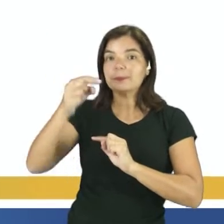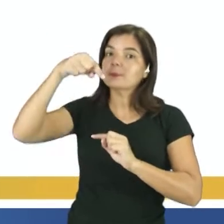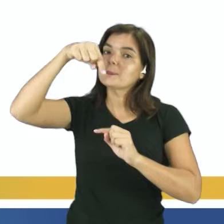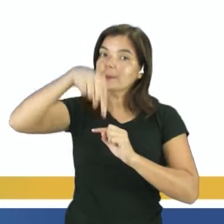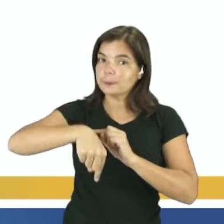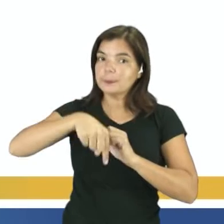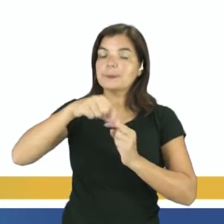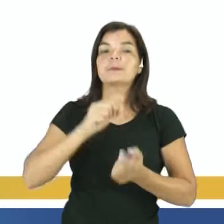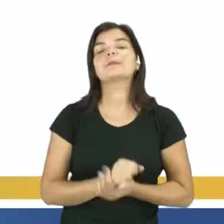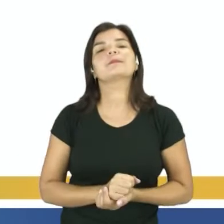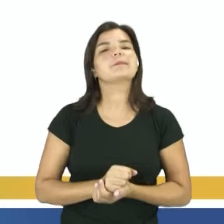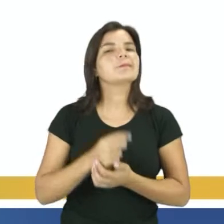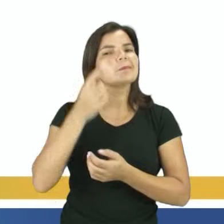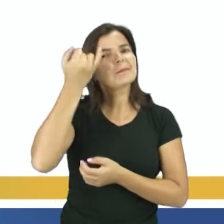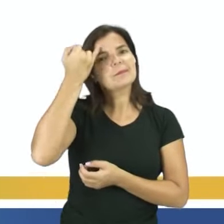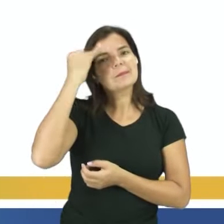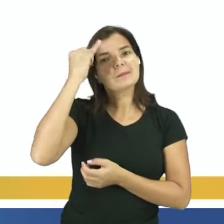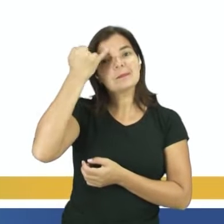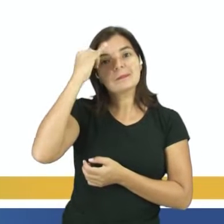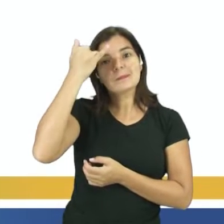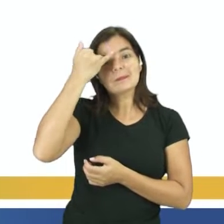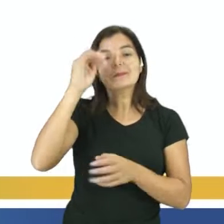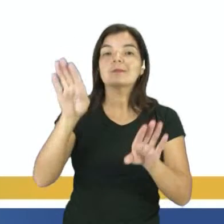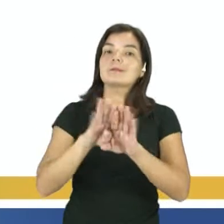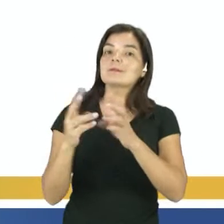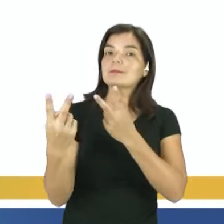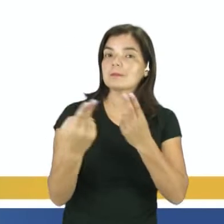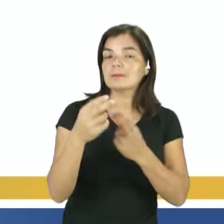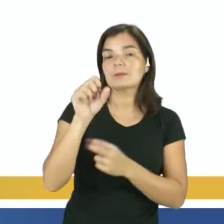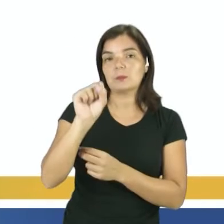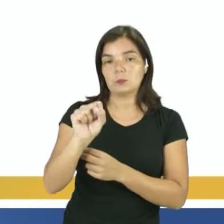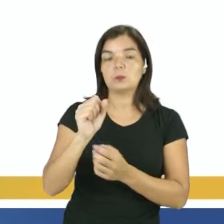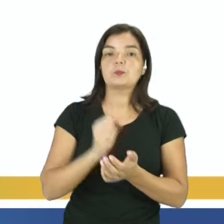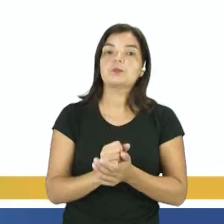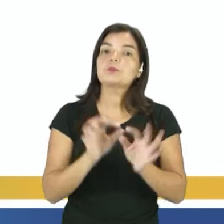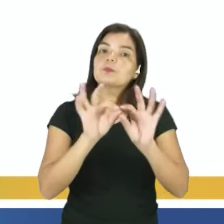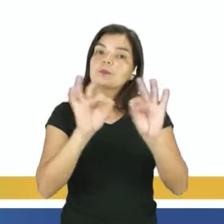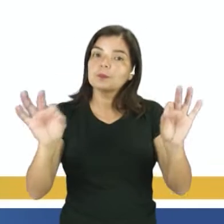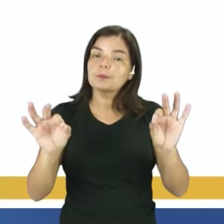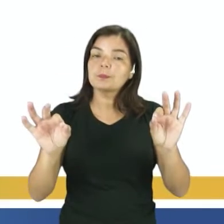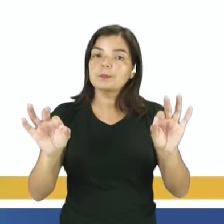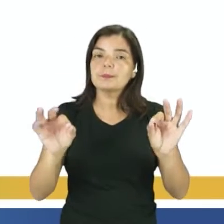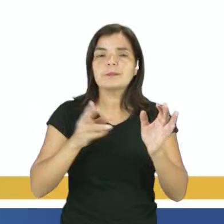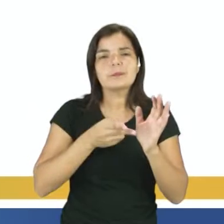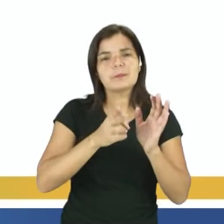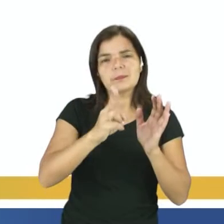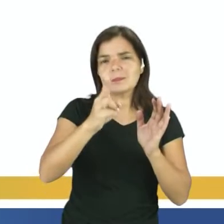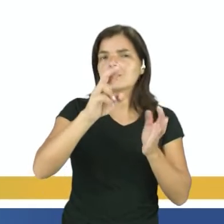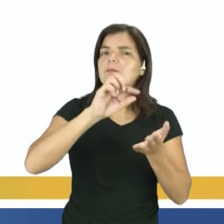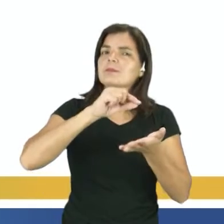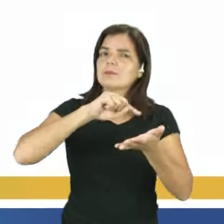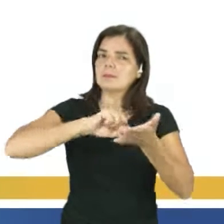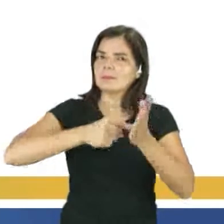para baixo. A mesma ideia vale para a reta S. Uma reta, gente, é formada por infinitos pontos.